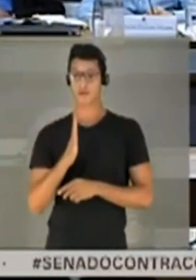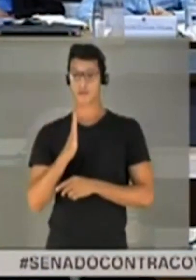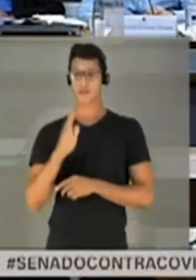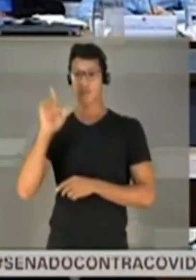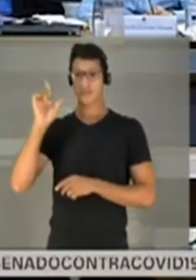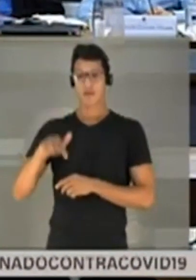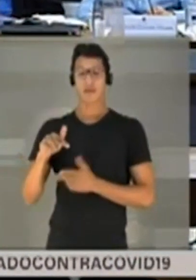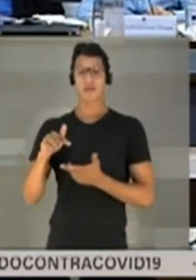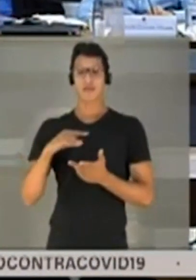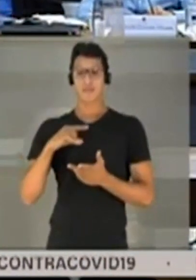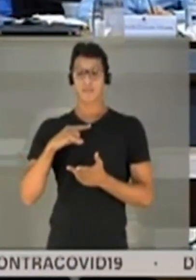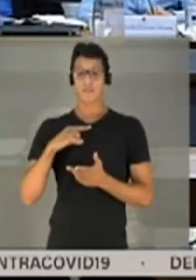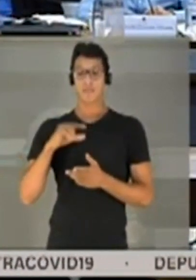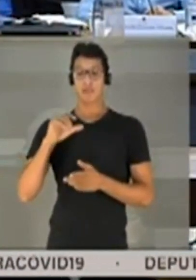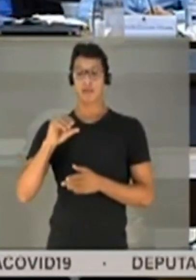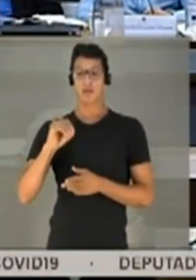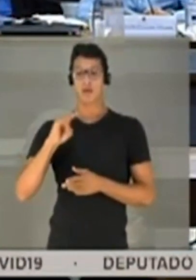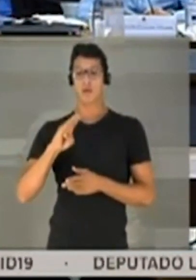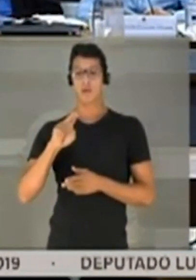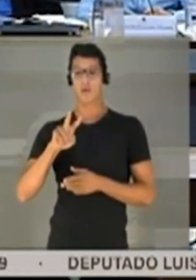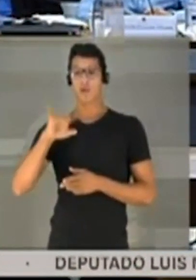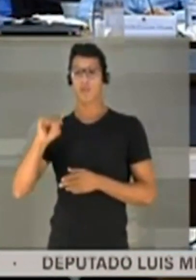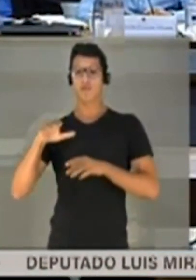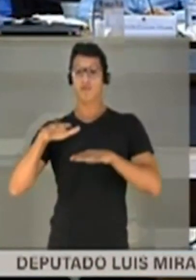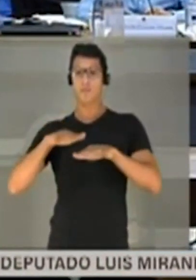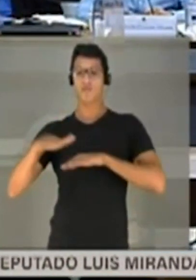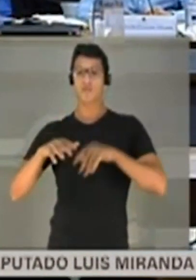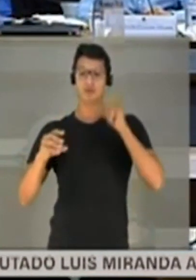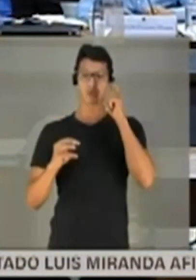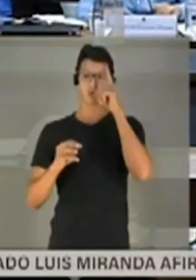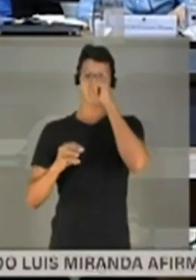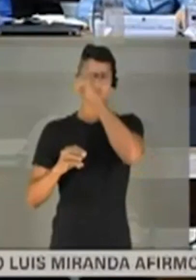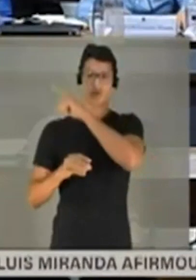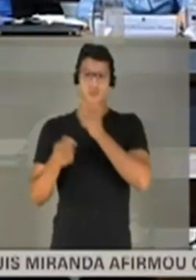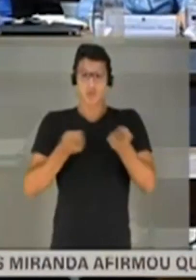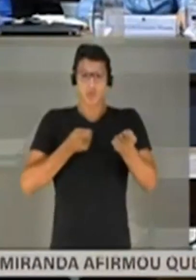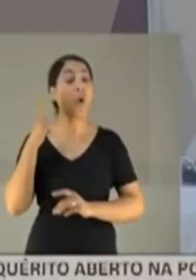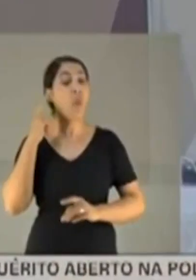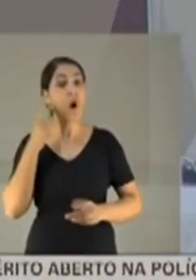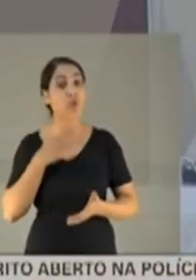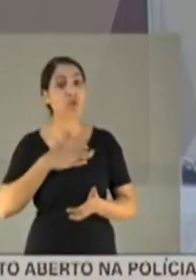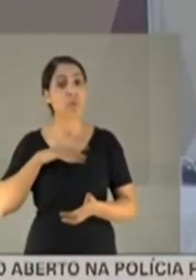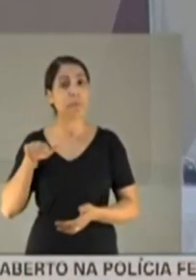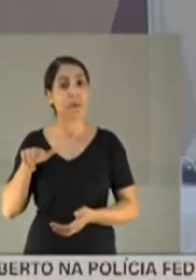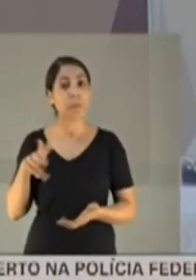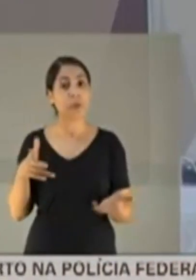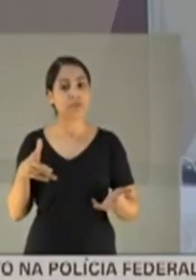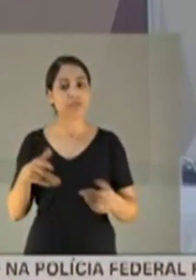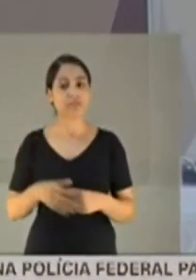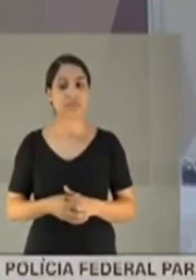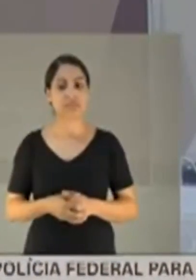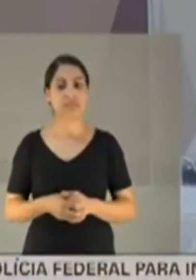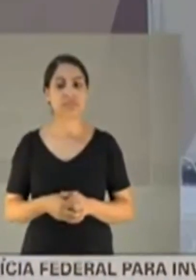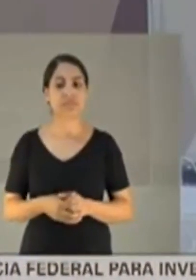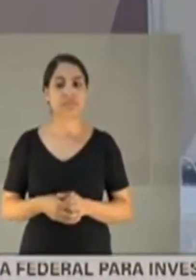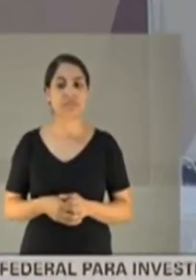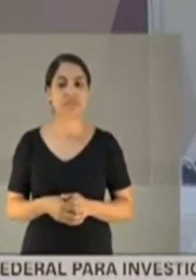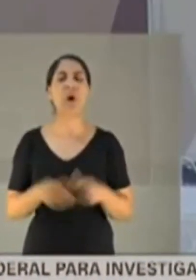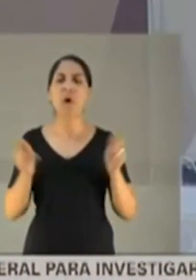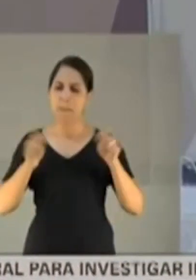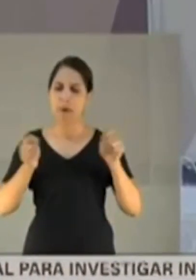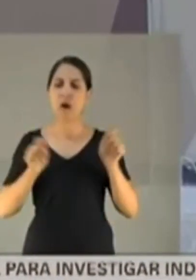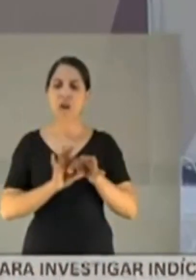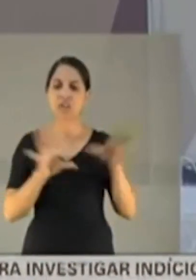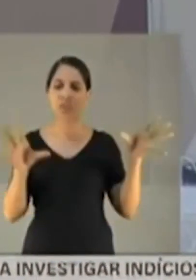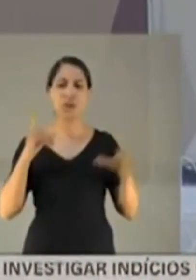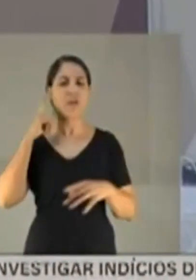é um óbvio movimento que dificulta o controle e a fiscalização. A CPI, o servidor mostrou um áudio que